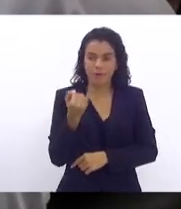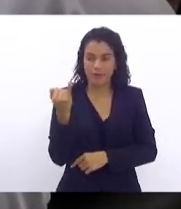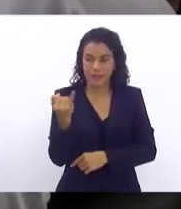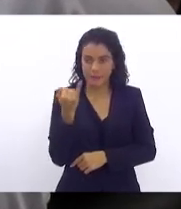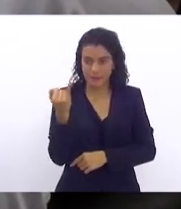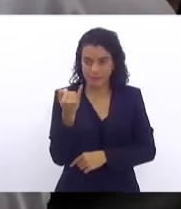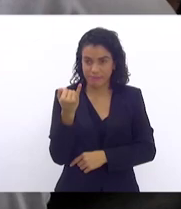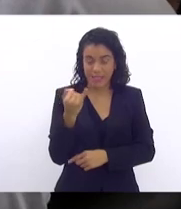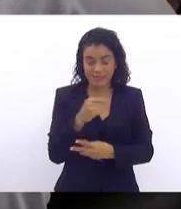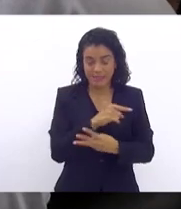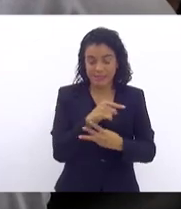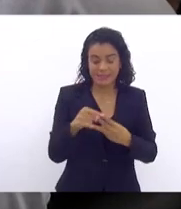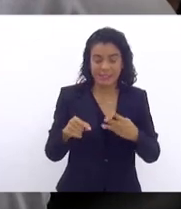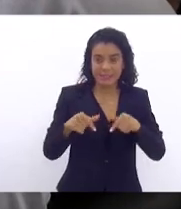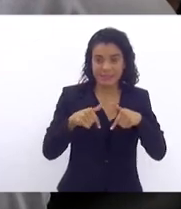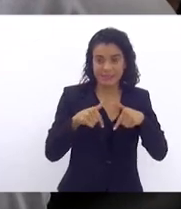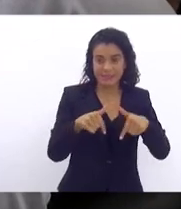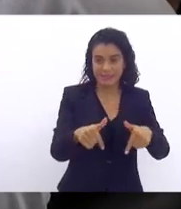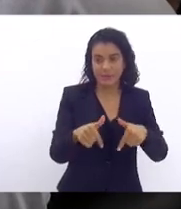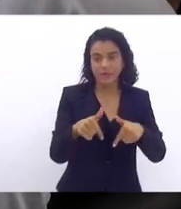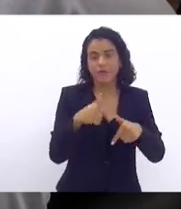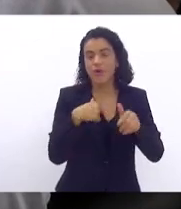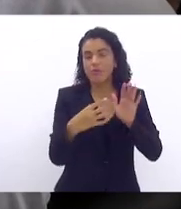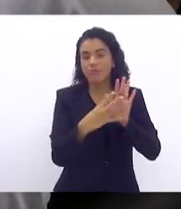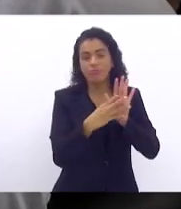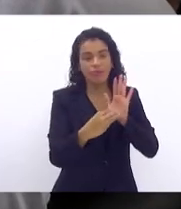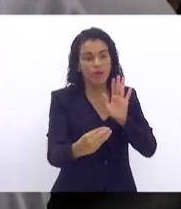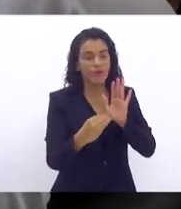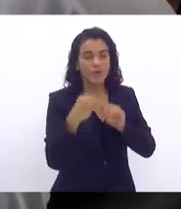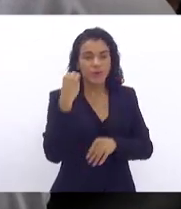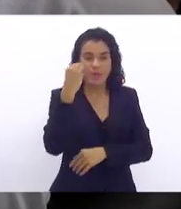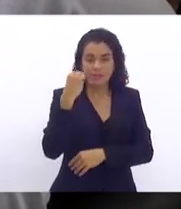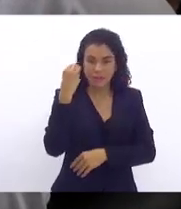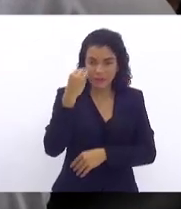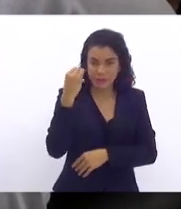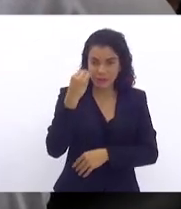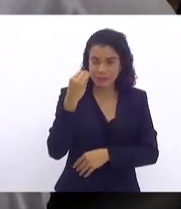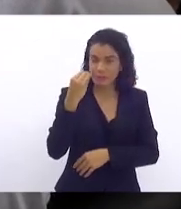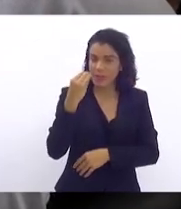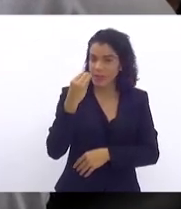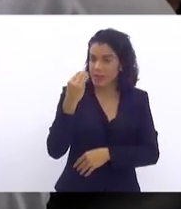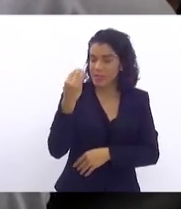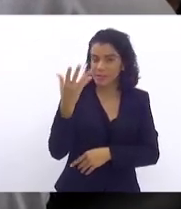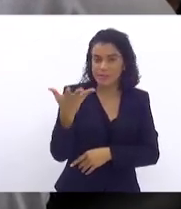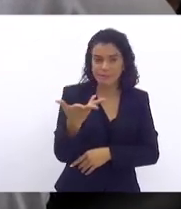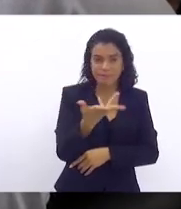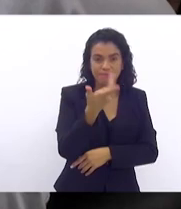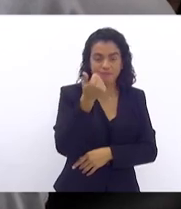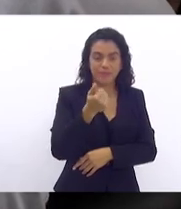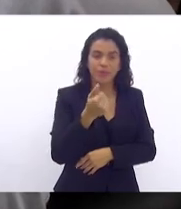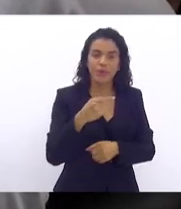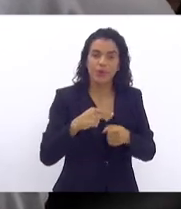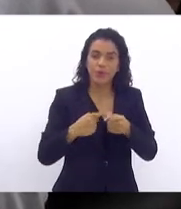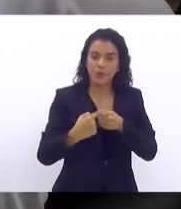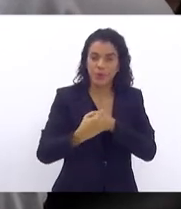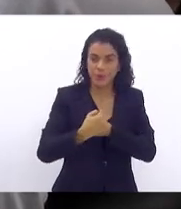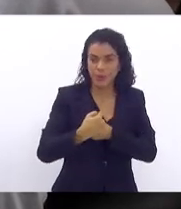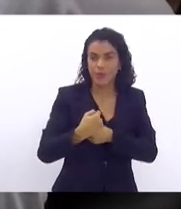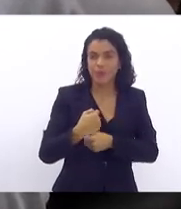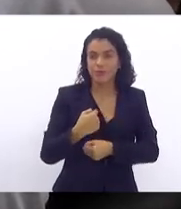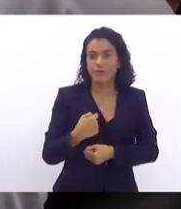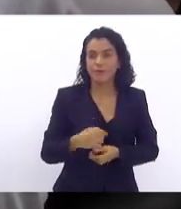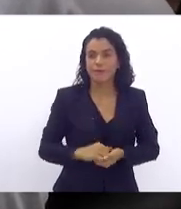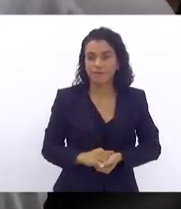três iniciativas, elas foram espelhadas numa experiência exitosa que fizemos no nosso município e